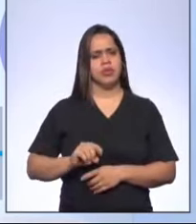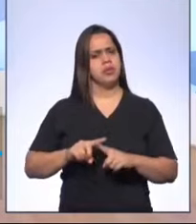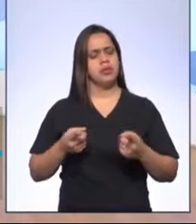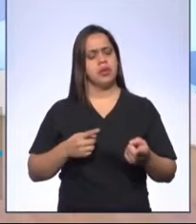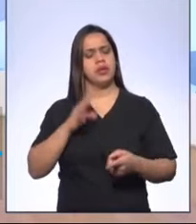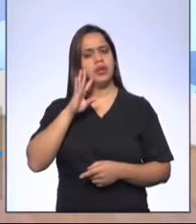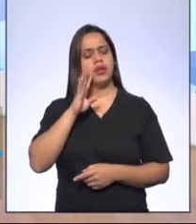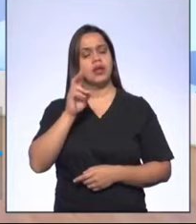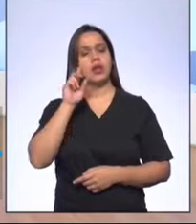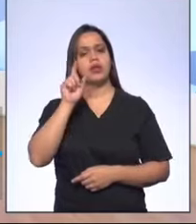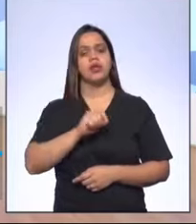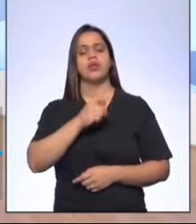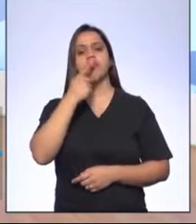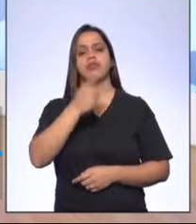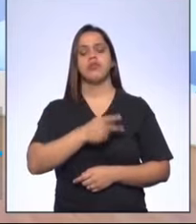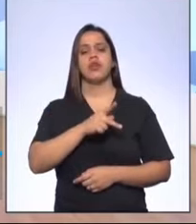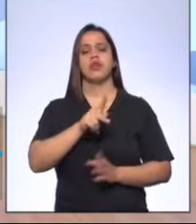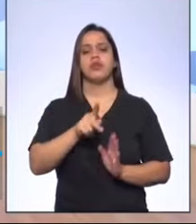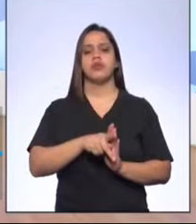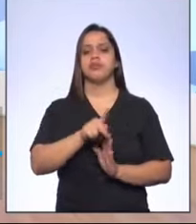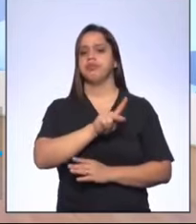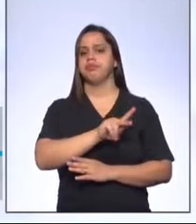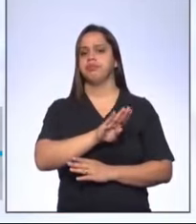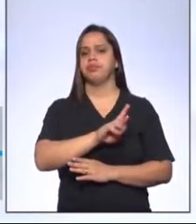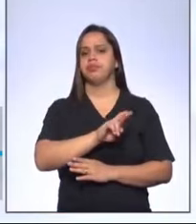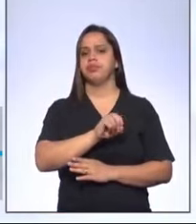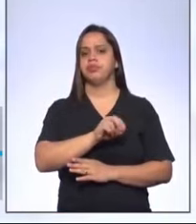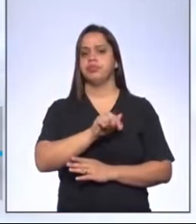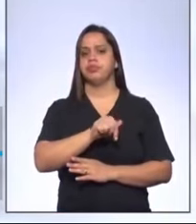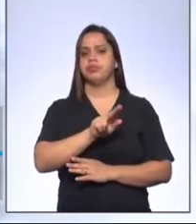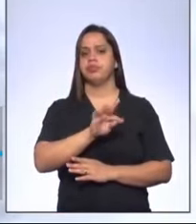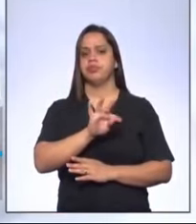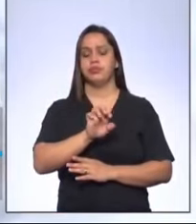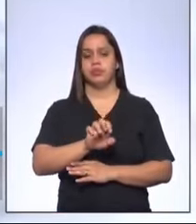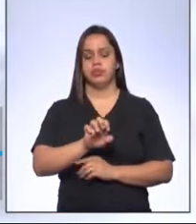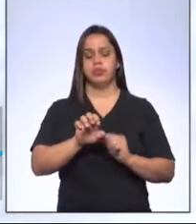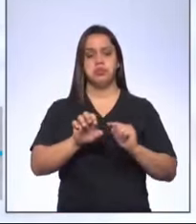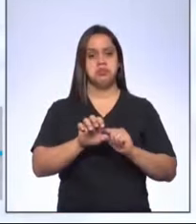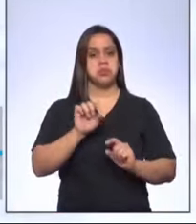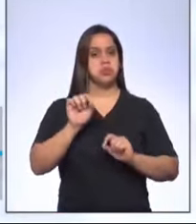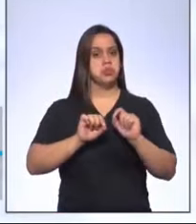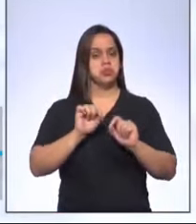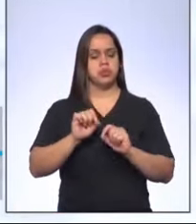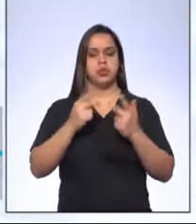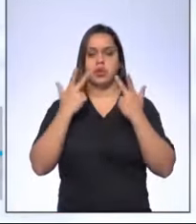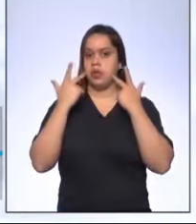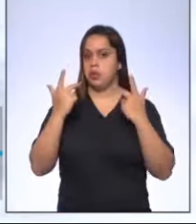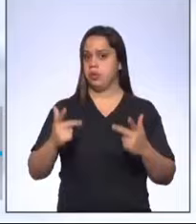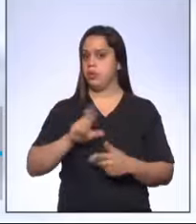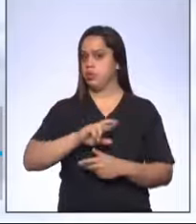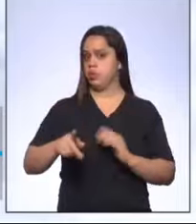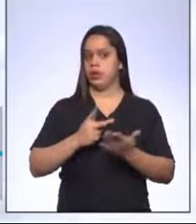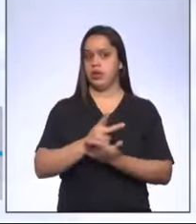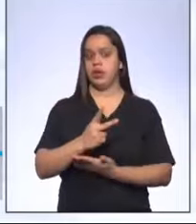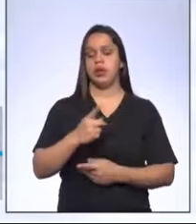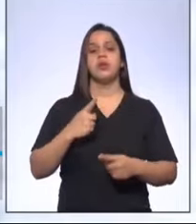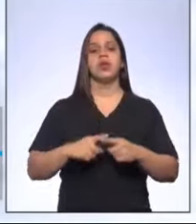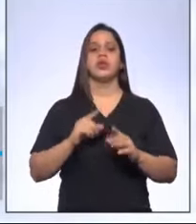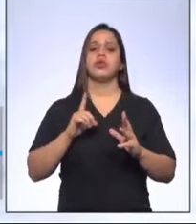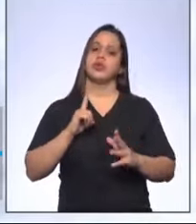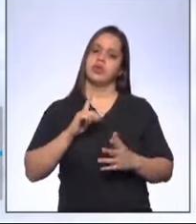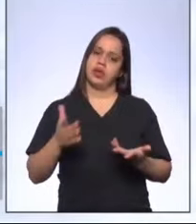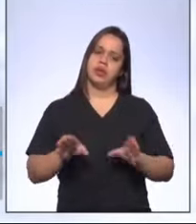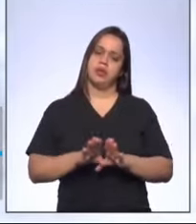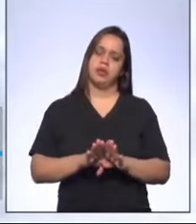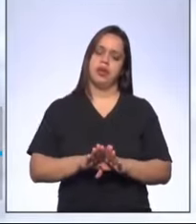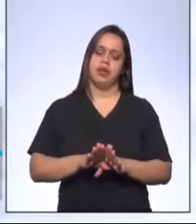É interessante. Assim, bronquite, normalmente, não sempre, porque tudo tem exceção,